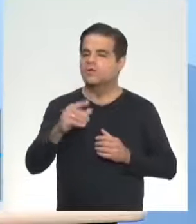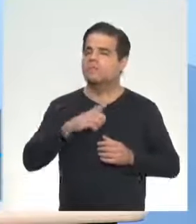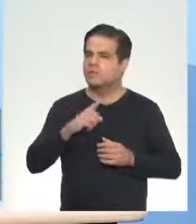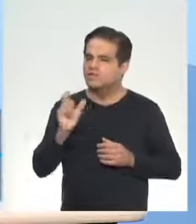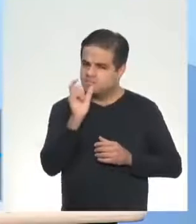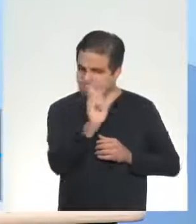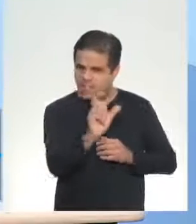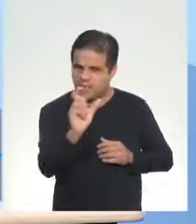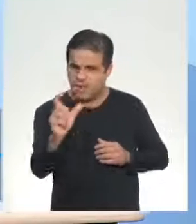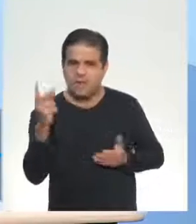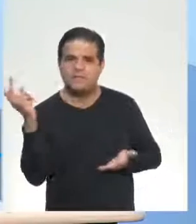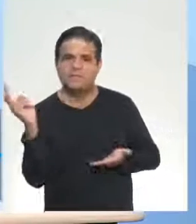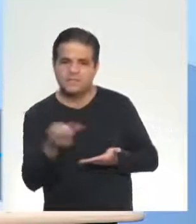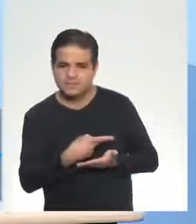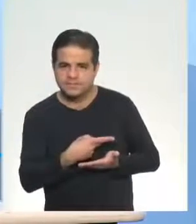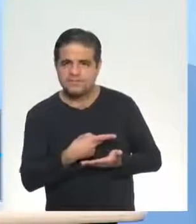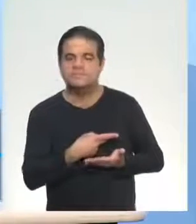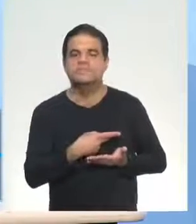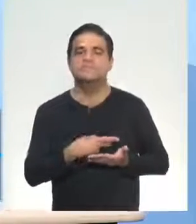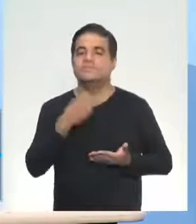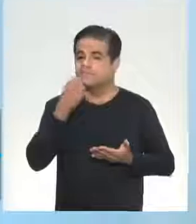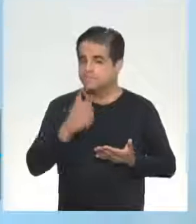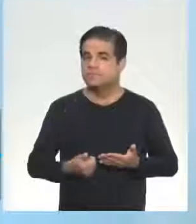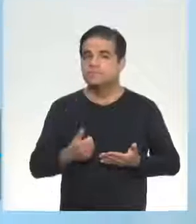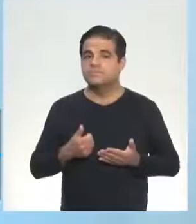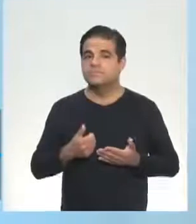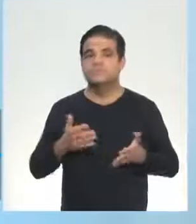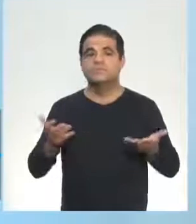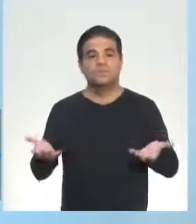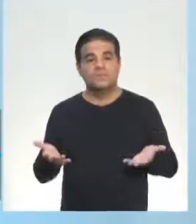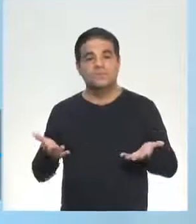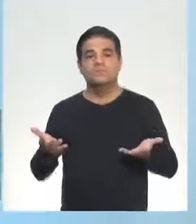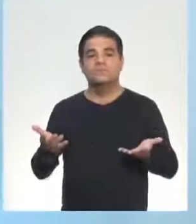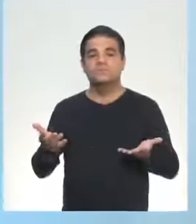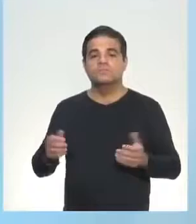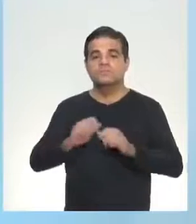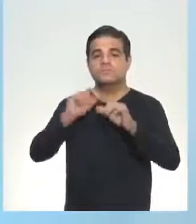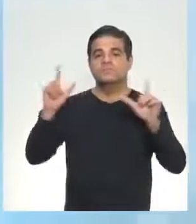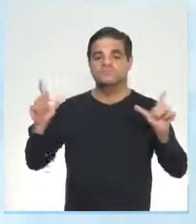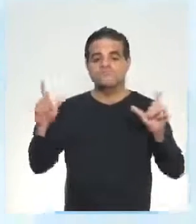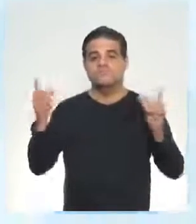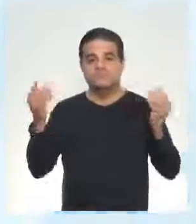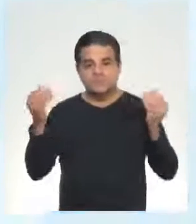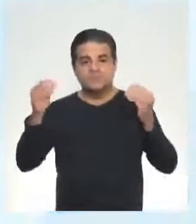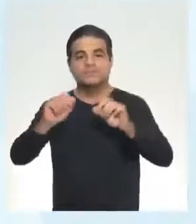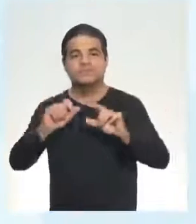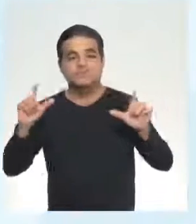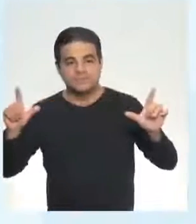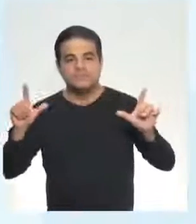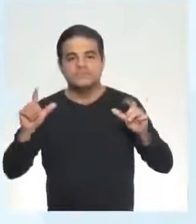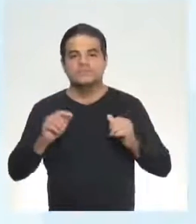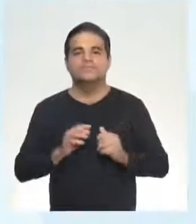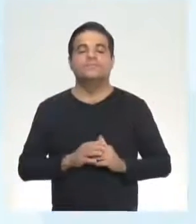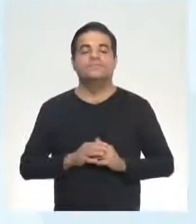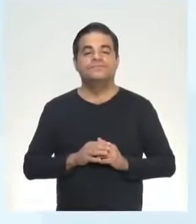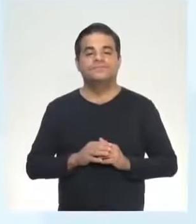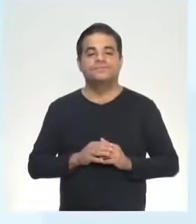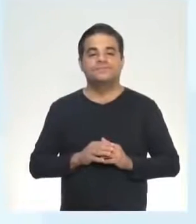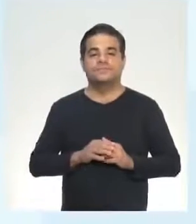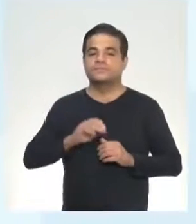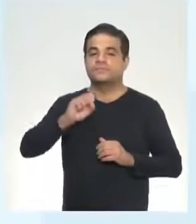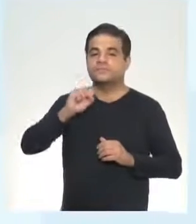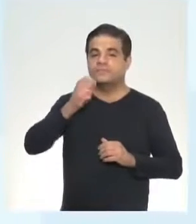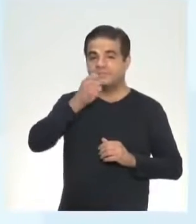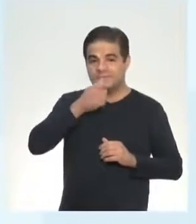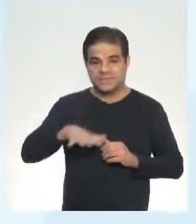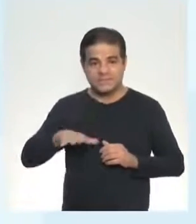umas palavras erradas. Isso, muito bem. Então, vamos lá. Coloque para eles, por favor, de novo. Então, ó, Santos, 25